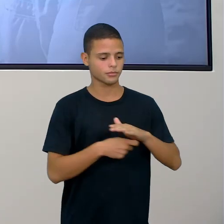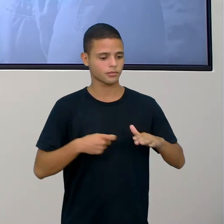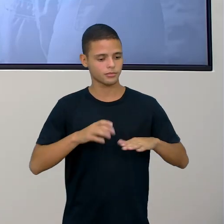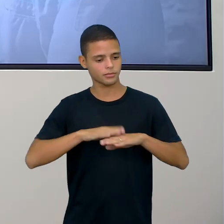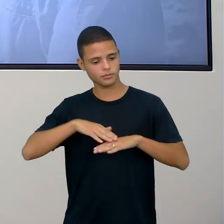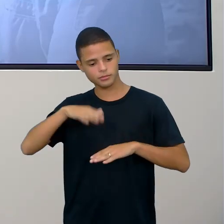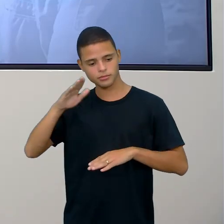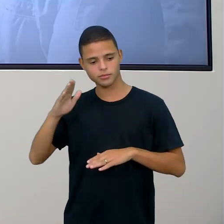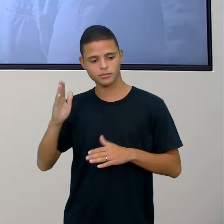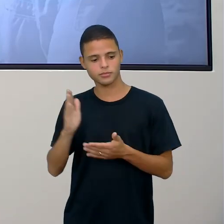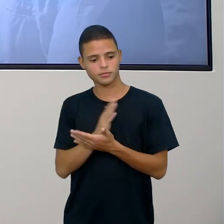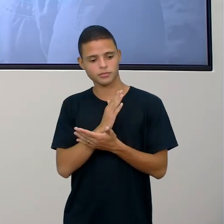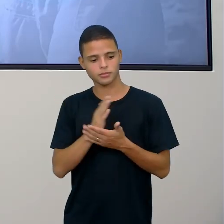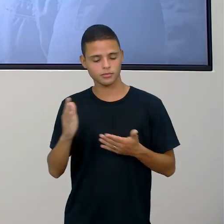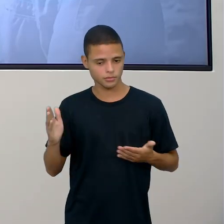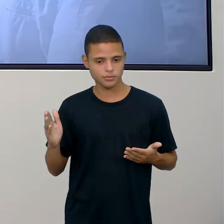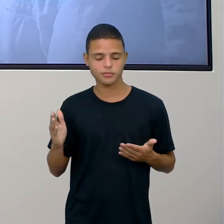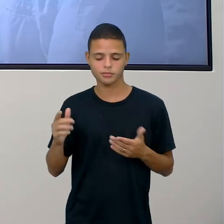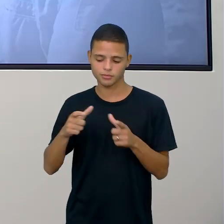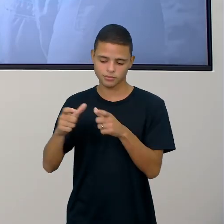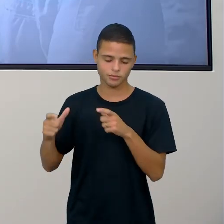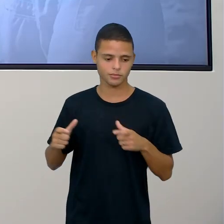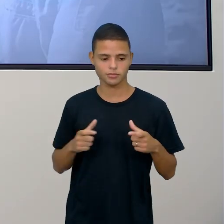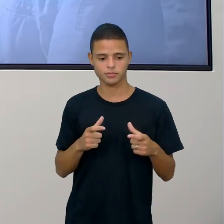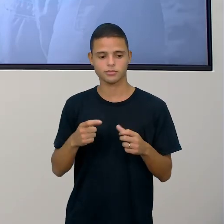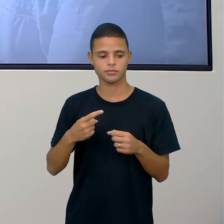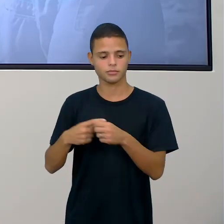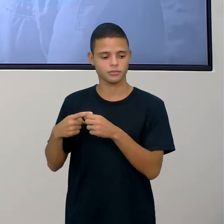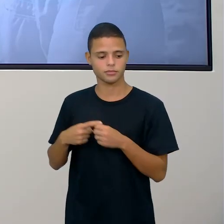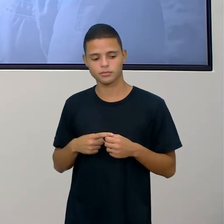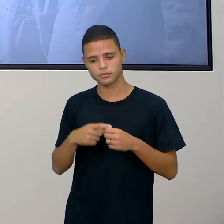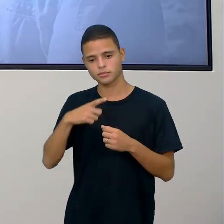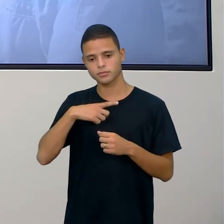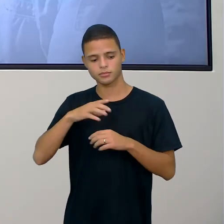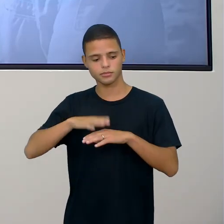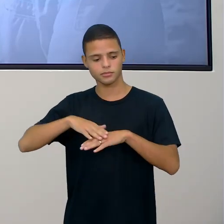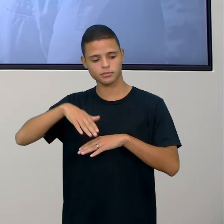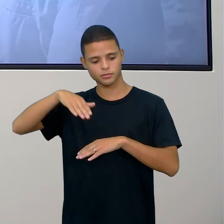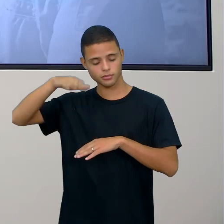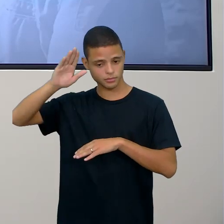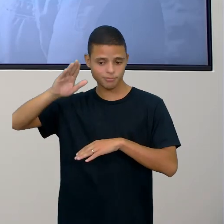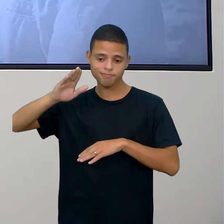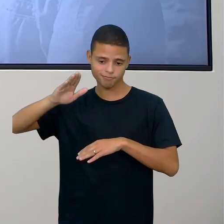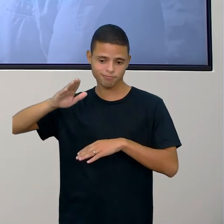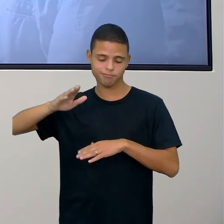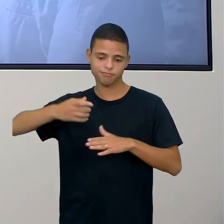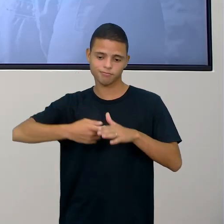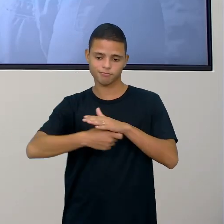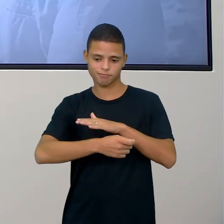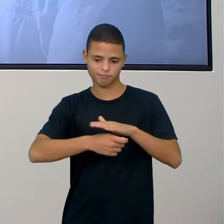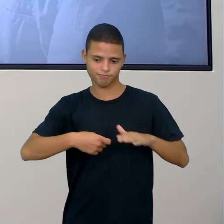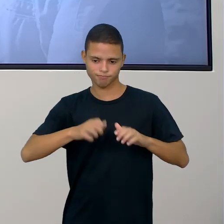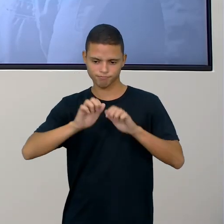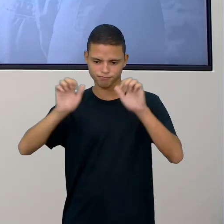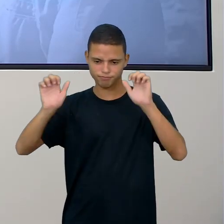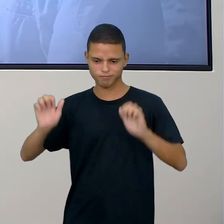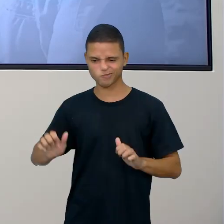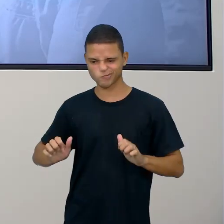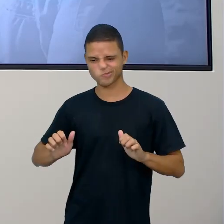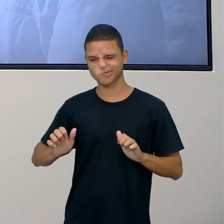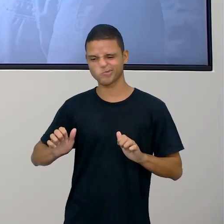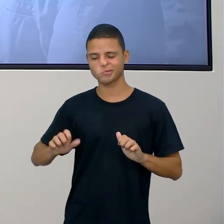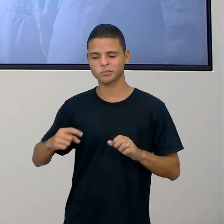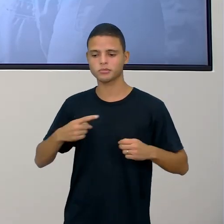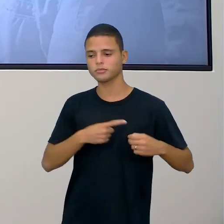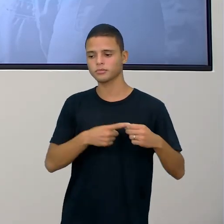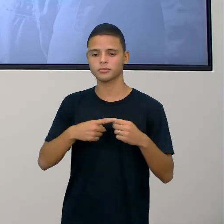naquelas regiões da cidade em que existe uma maior estrutura urbana, que por sua vez é de